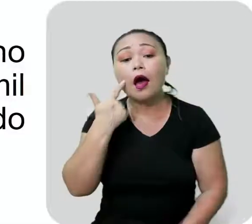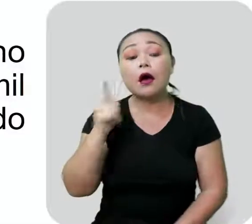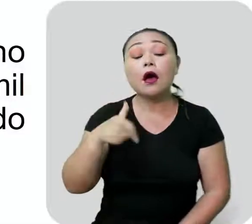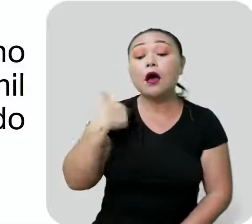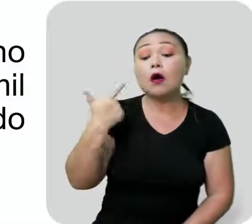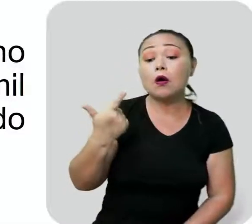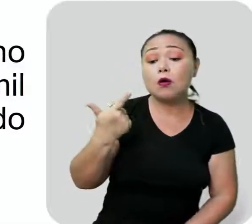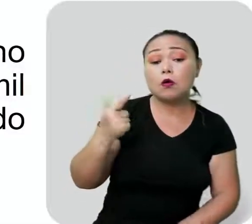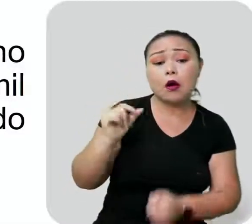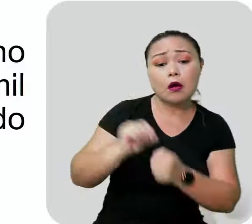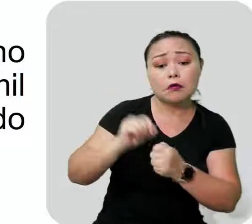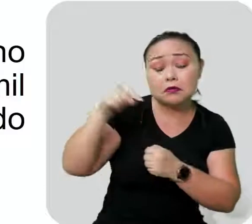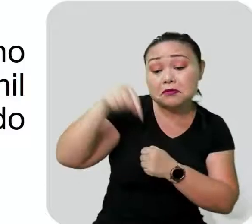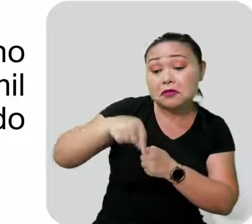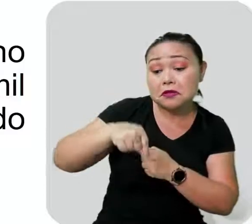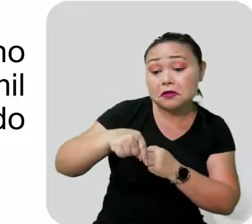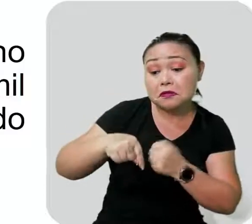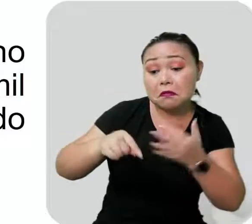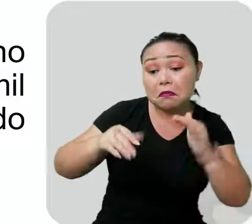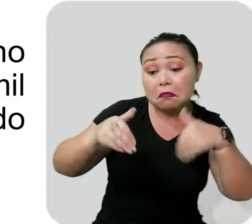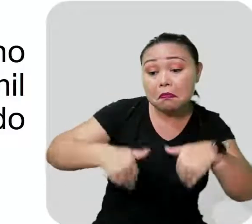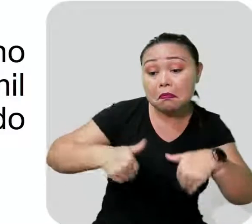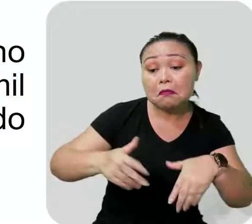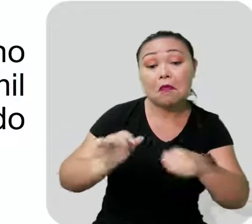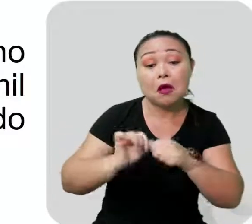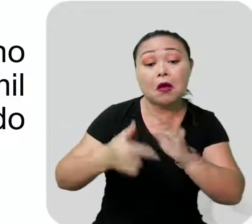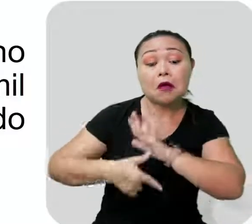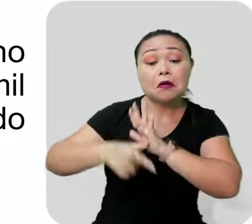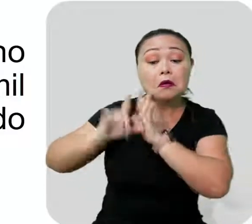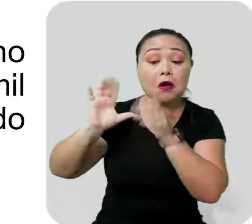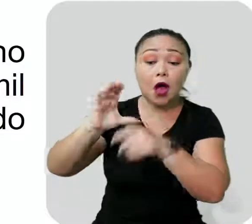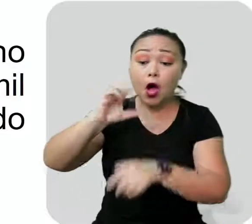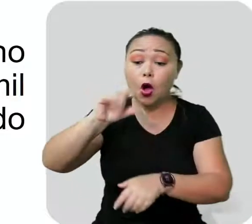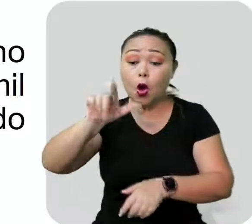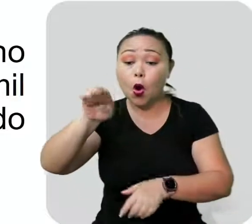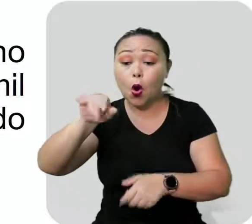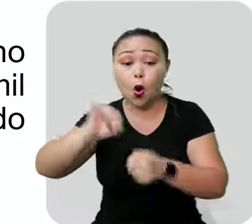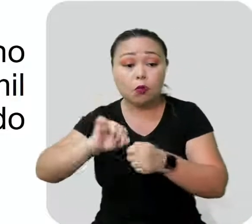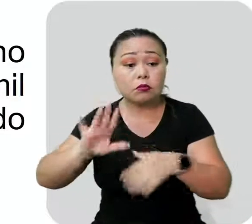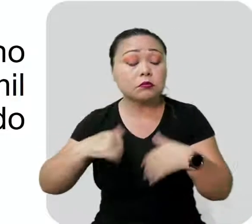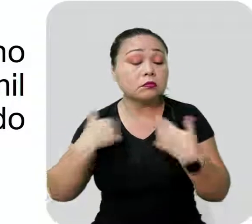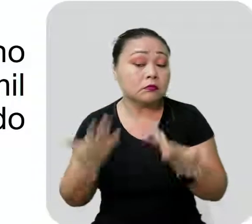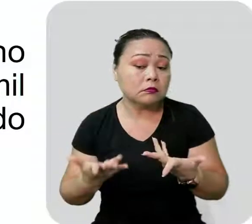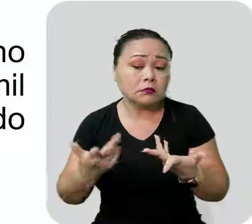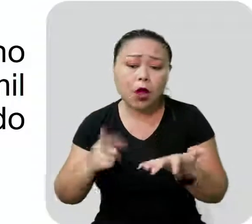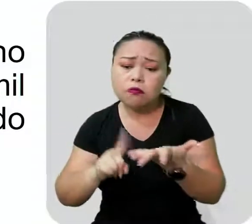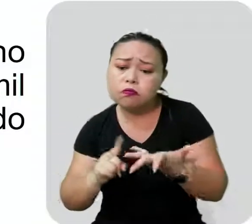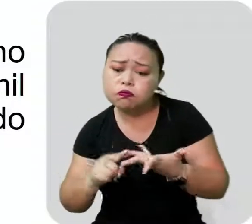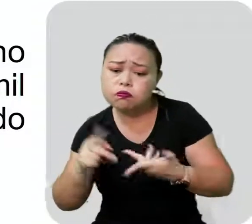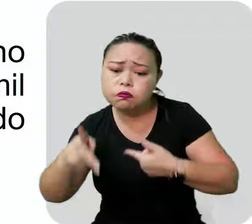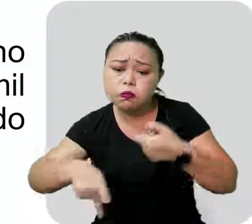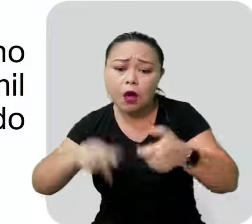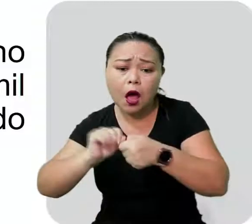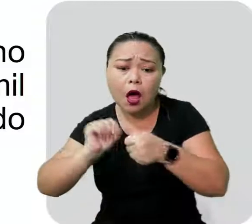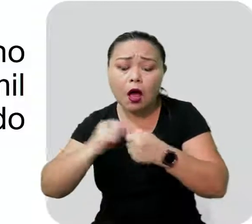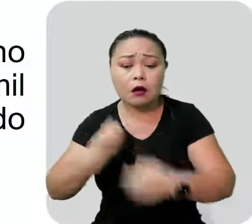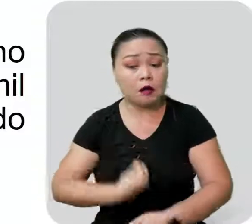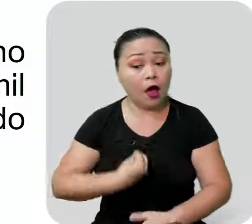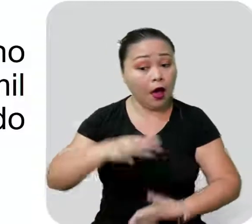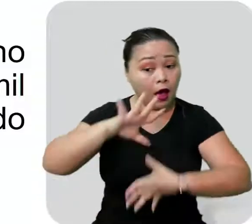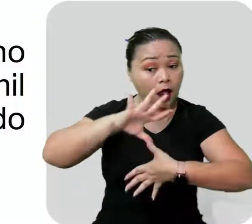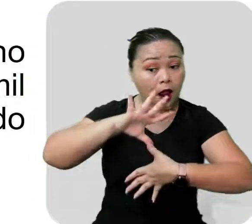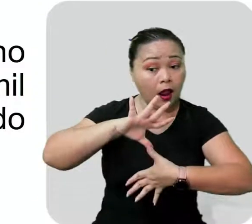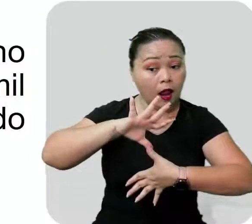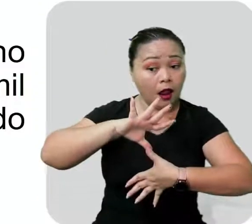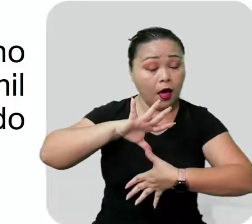vencidos muito simples antes da chegada de Colombo diversos povos viviam